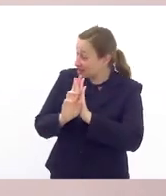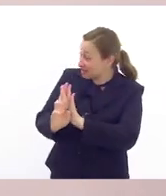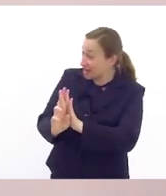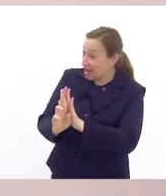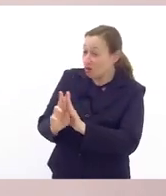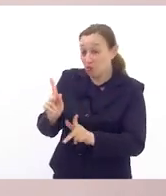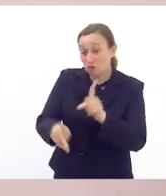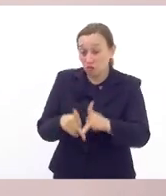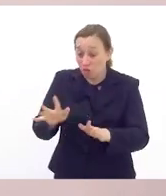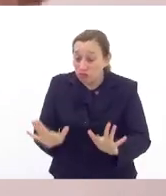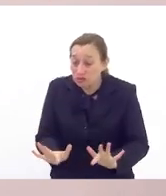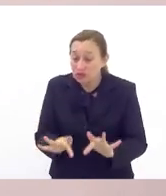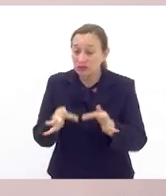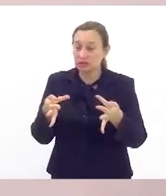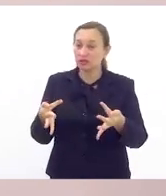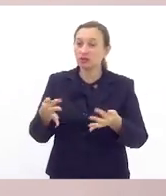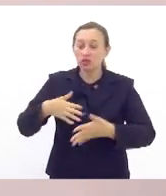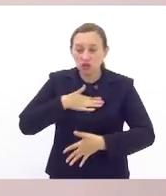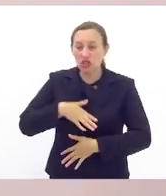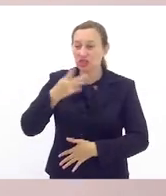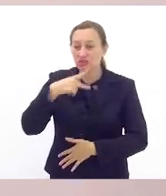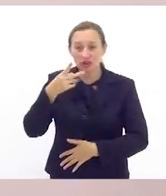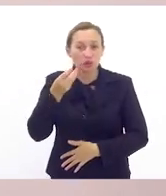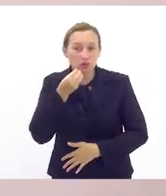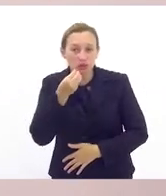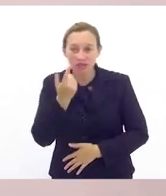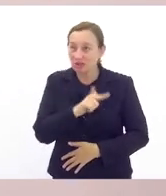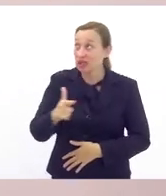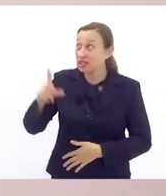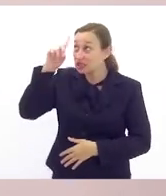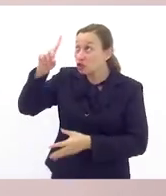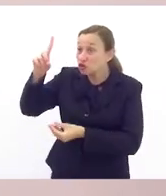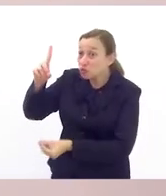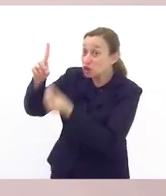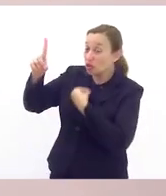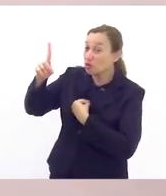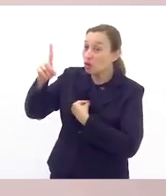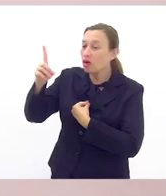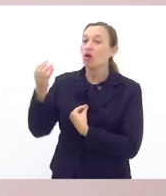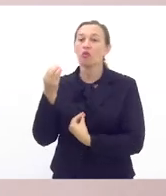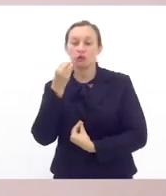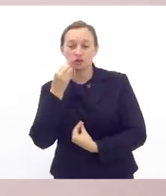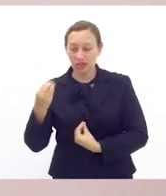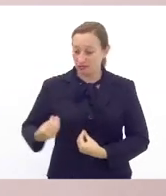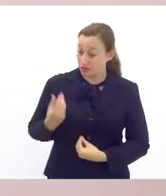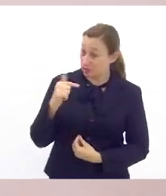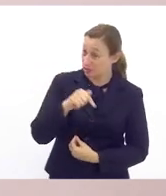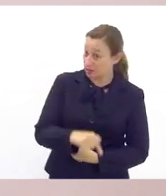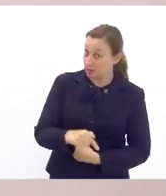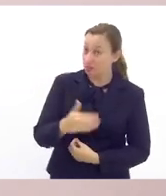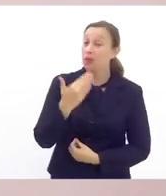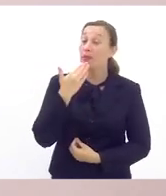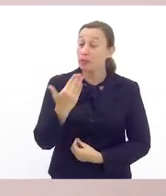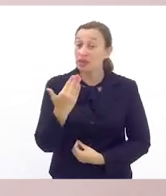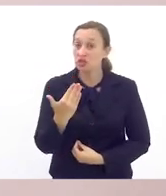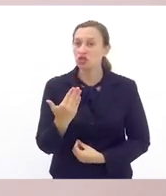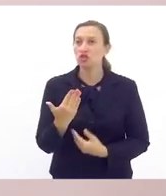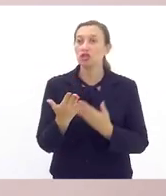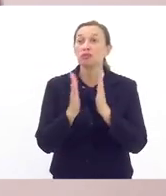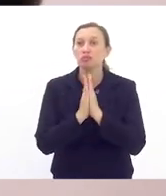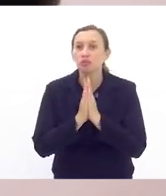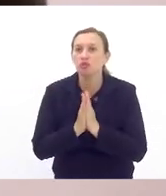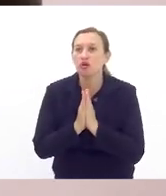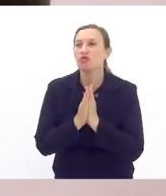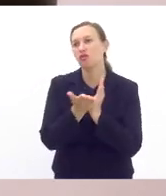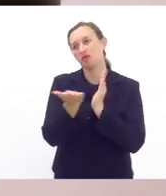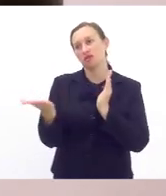gostaria muito de estar aqui falando mas não tem essa oportunidade e deus me concedeu essa oportunidade de estar aqui pedir encarecidamente para vocês